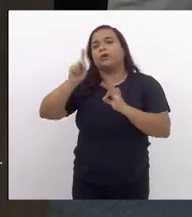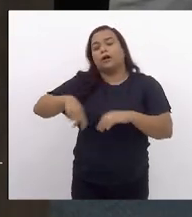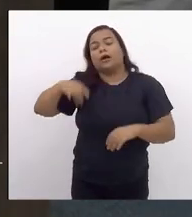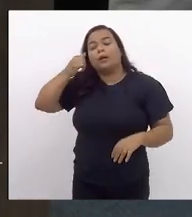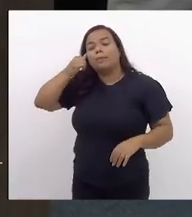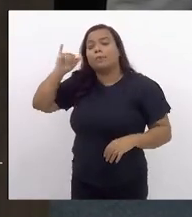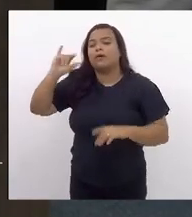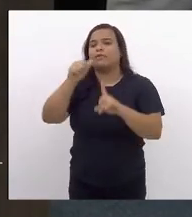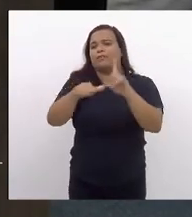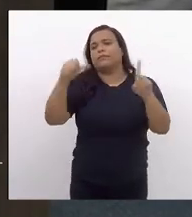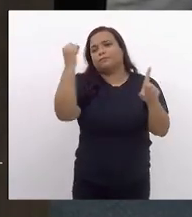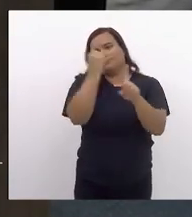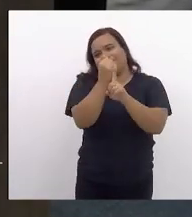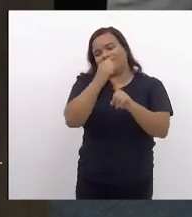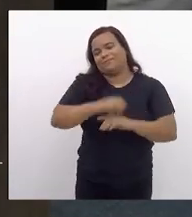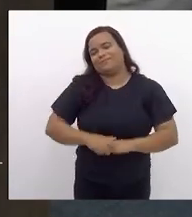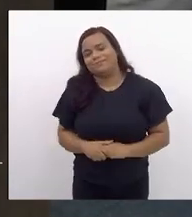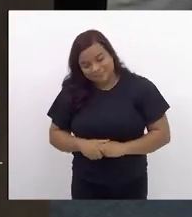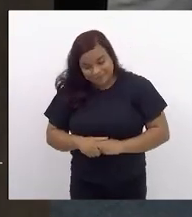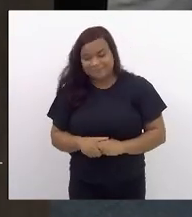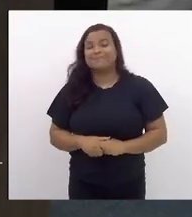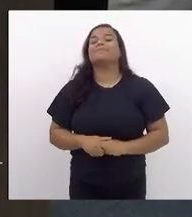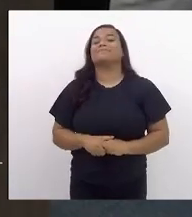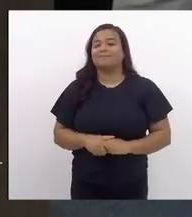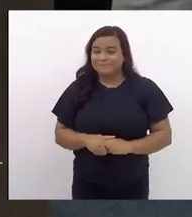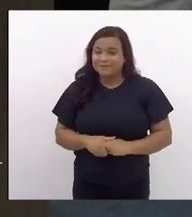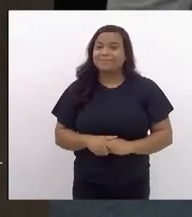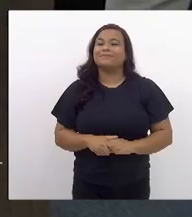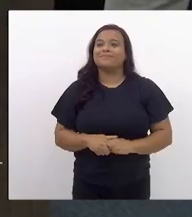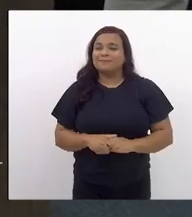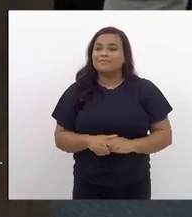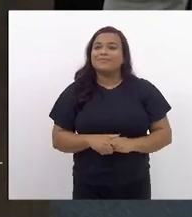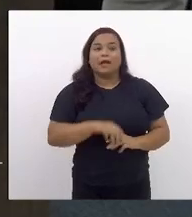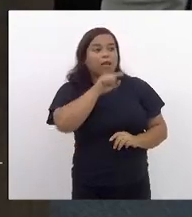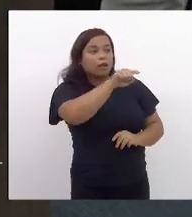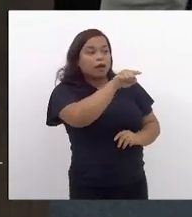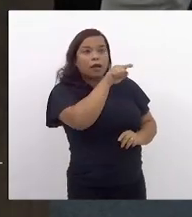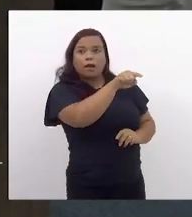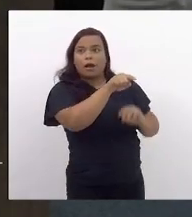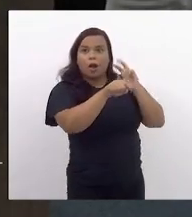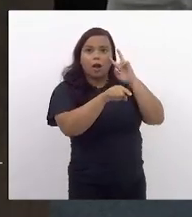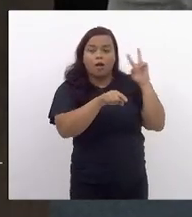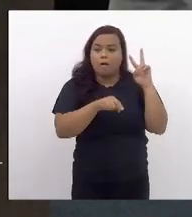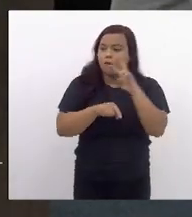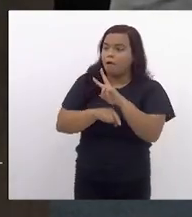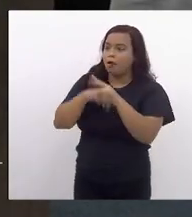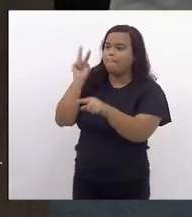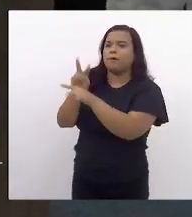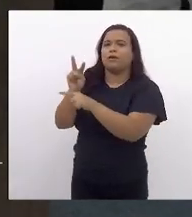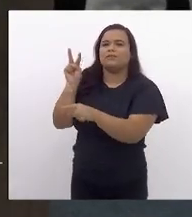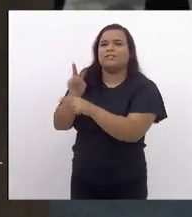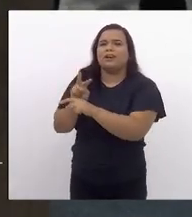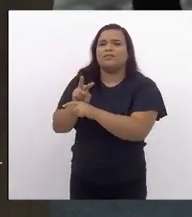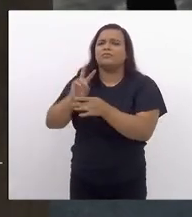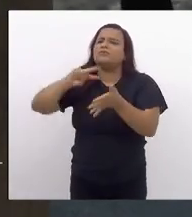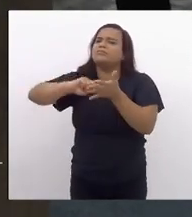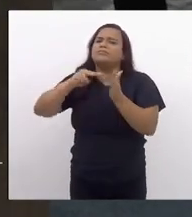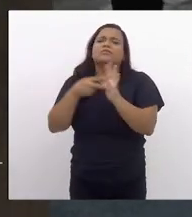de feminicídio. Quando a gente fala que o olhar do outro também protege, é a gente dizer que não